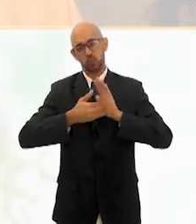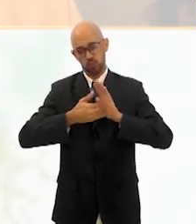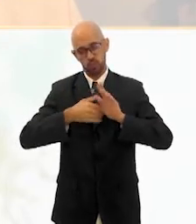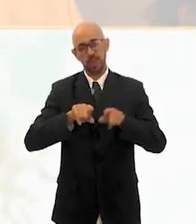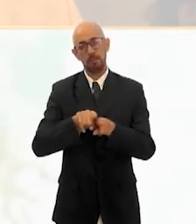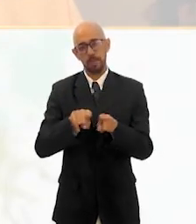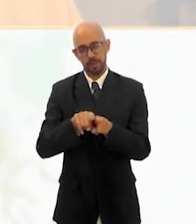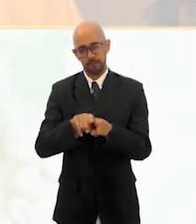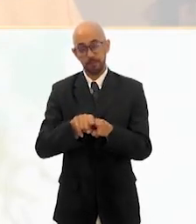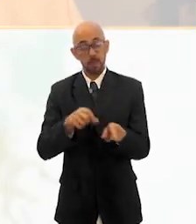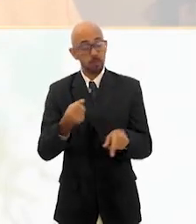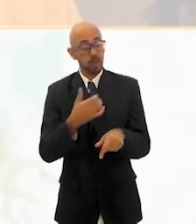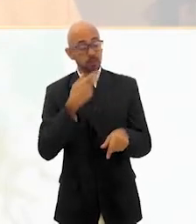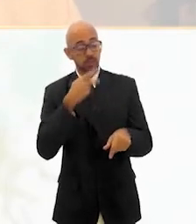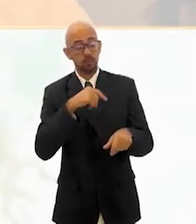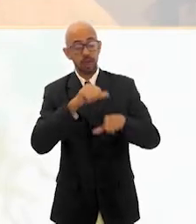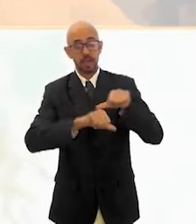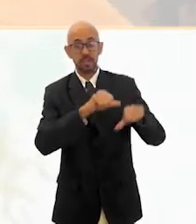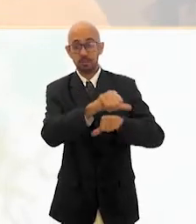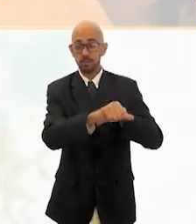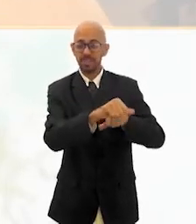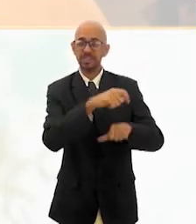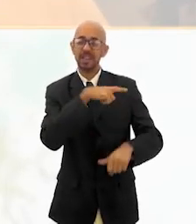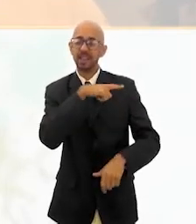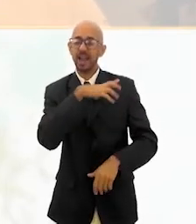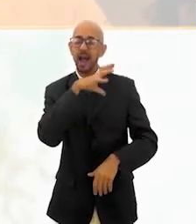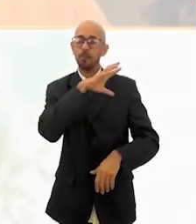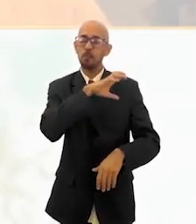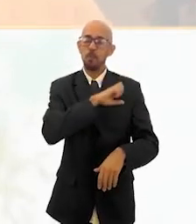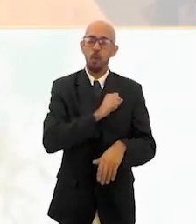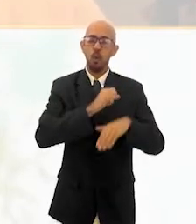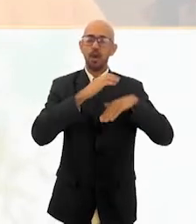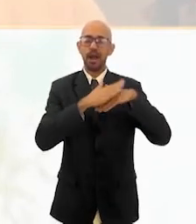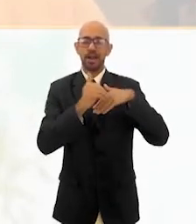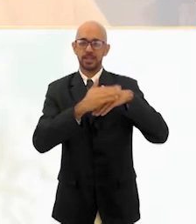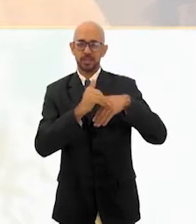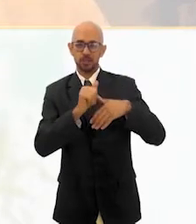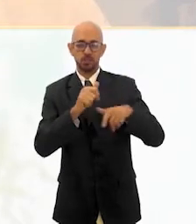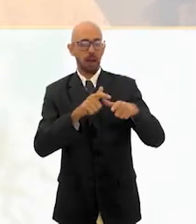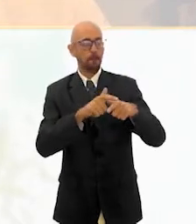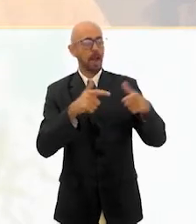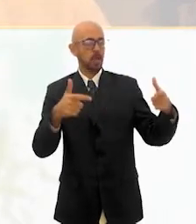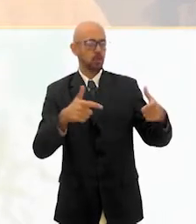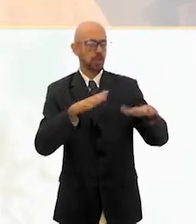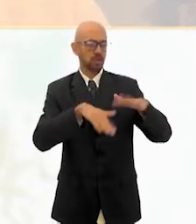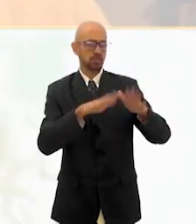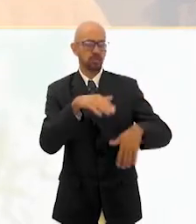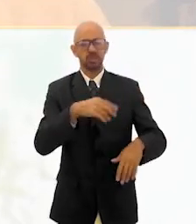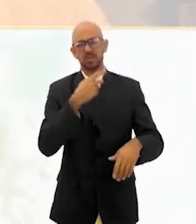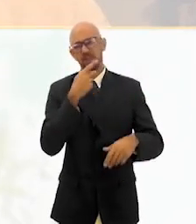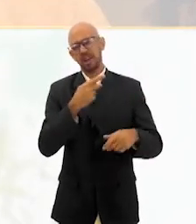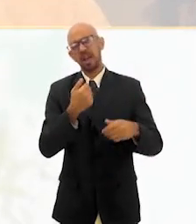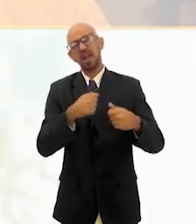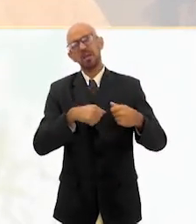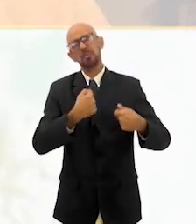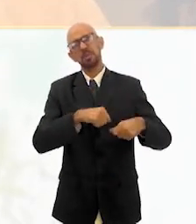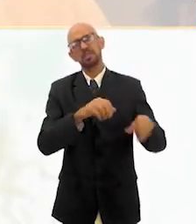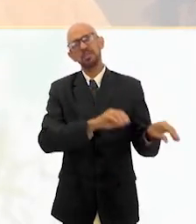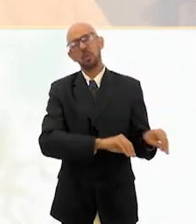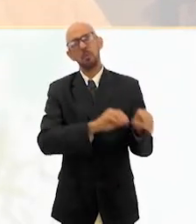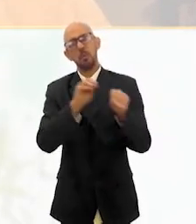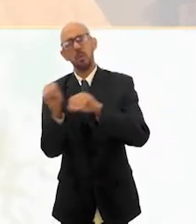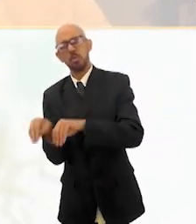transição, você fala com muito amor, com muito carinho. Coisa que para muitas pessoas podia ser assim: poxa, eu tive que mudar do lugar que eu